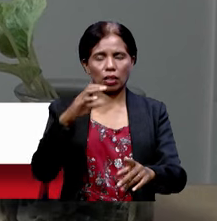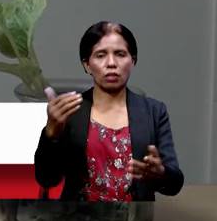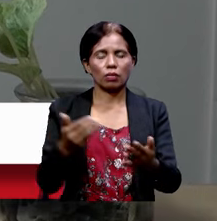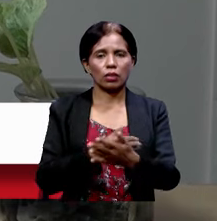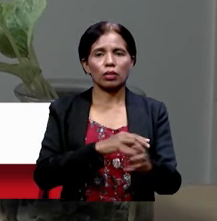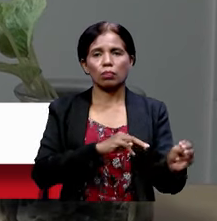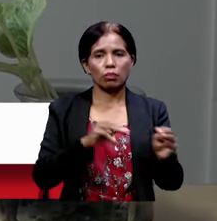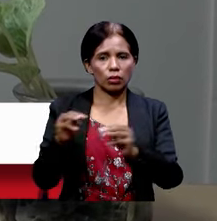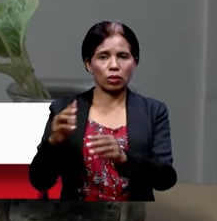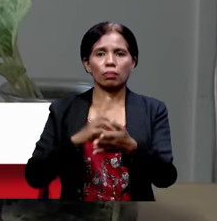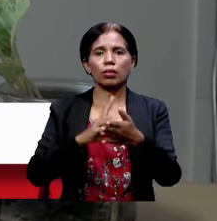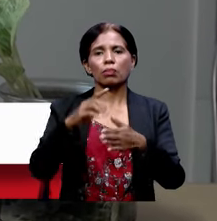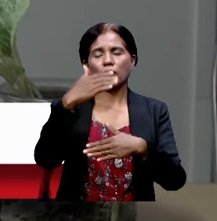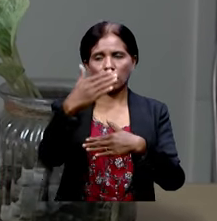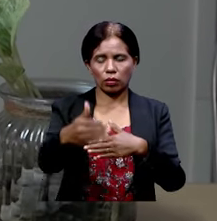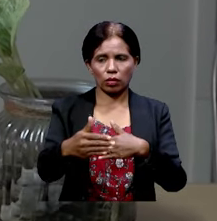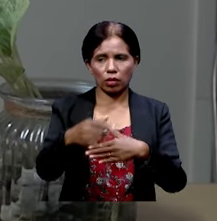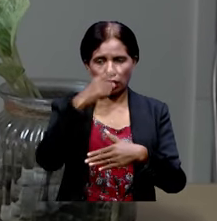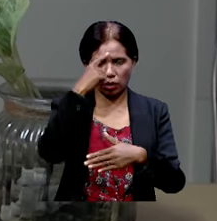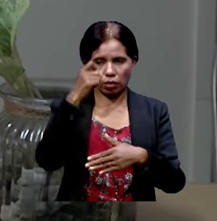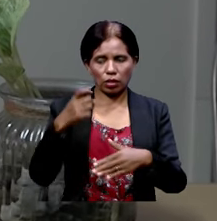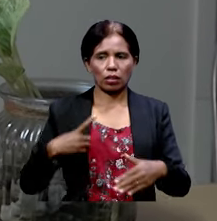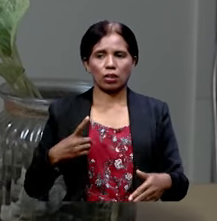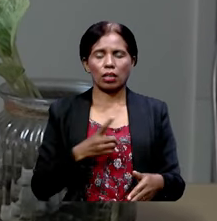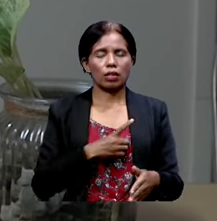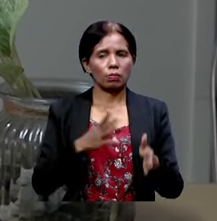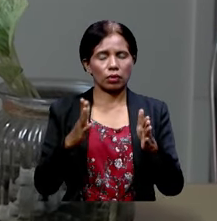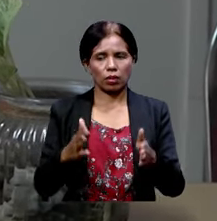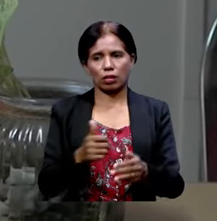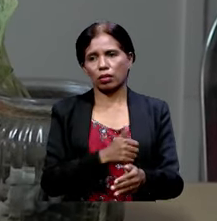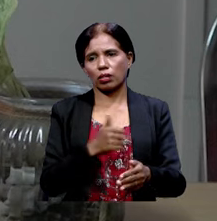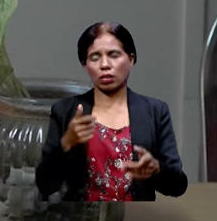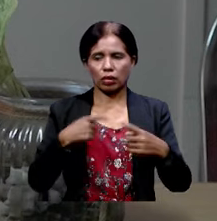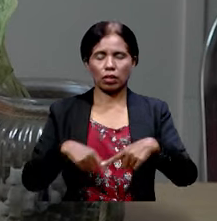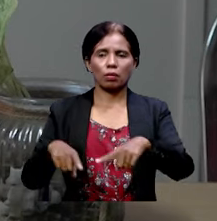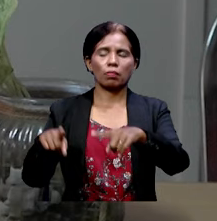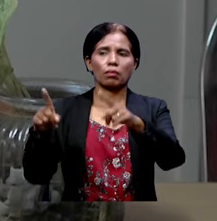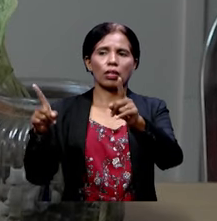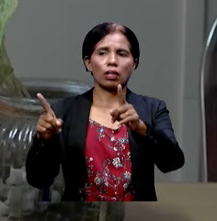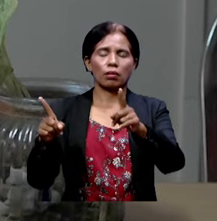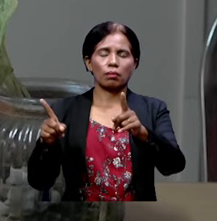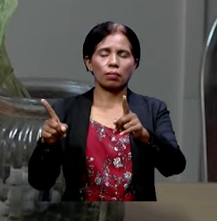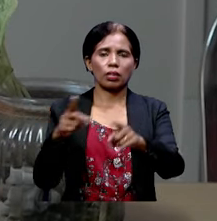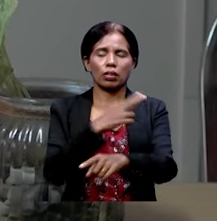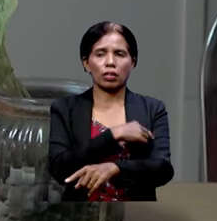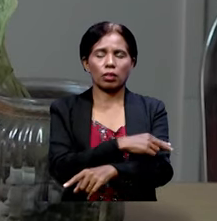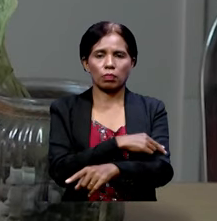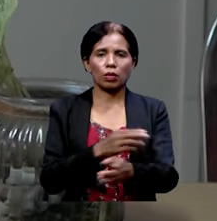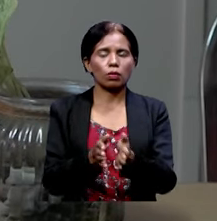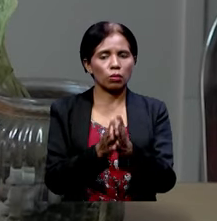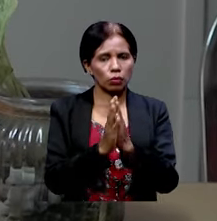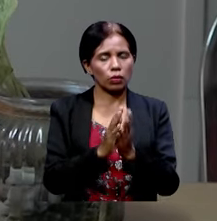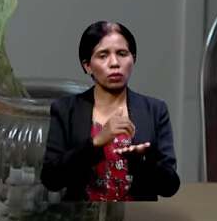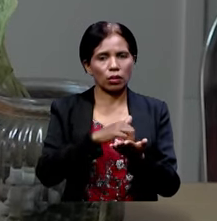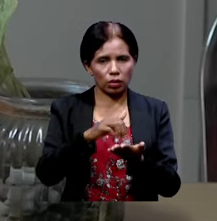hoje, por razão que a deputados Balo, se barralo ela tratamento de saúde, licença,